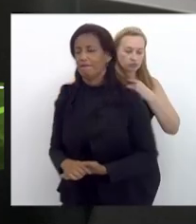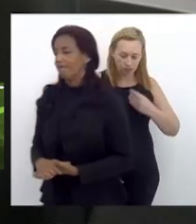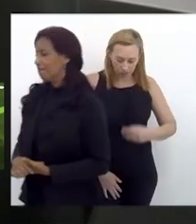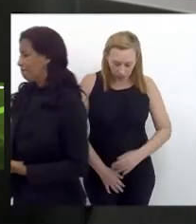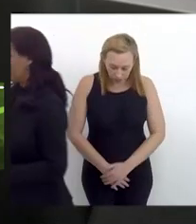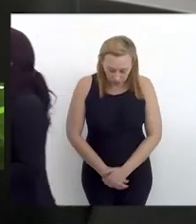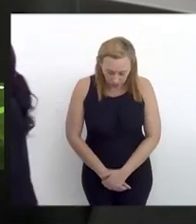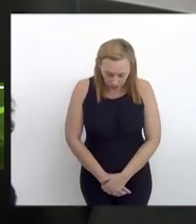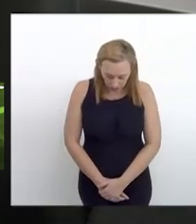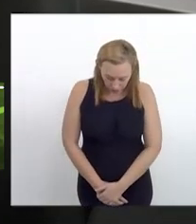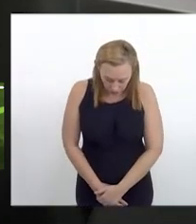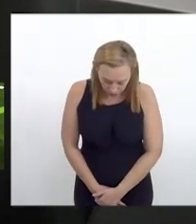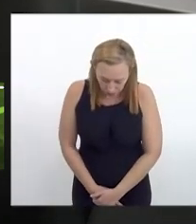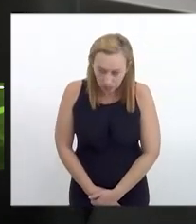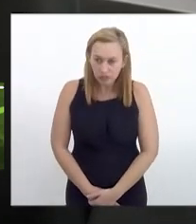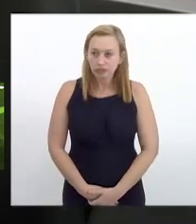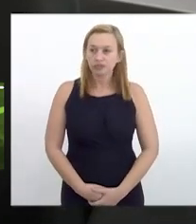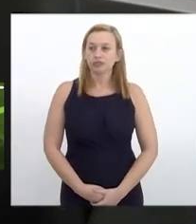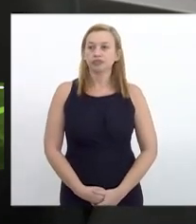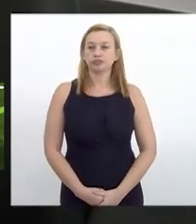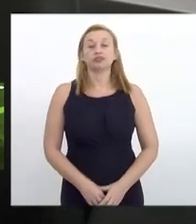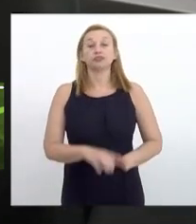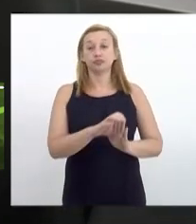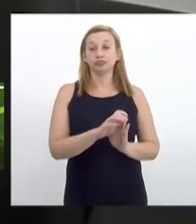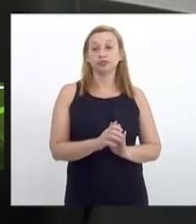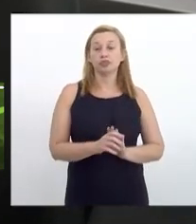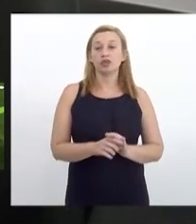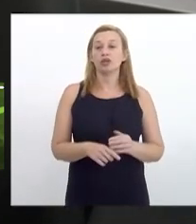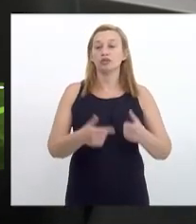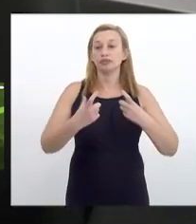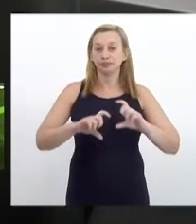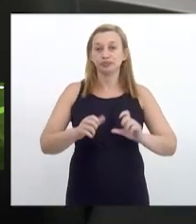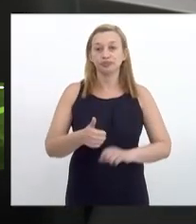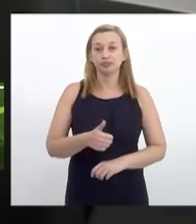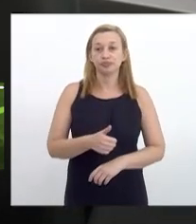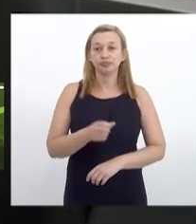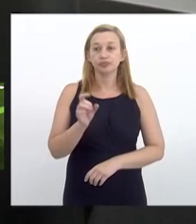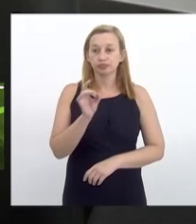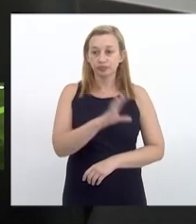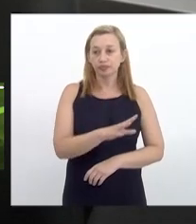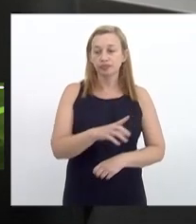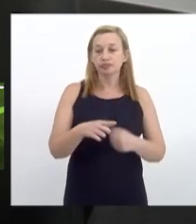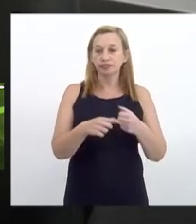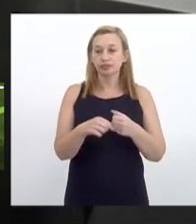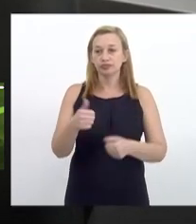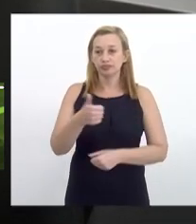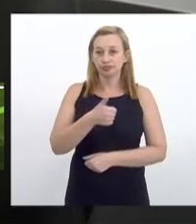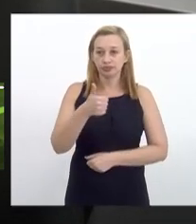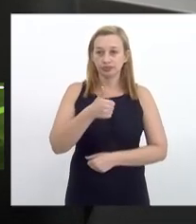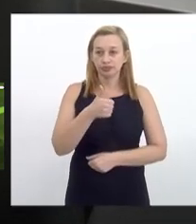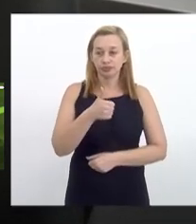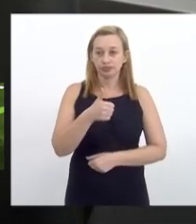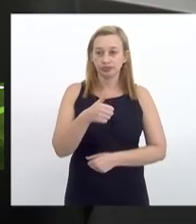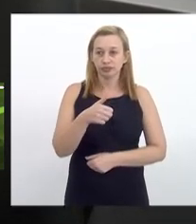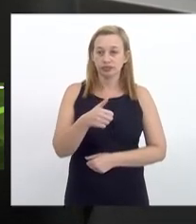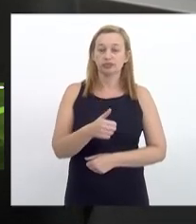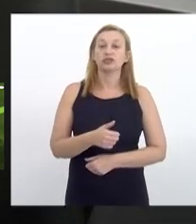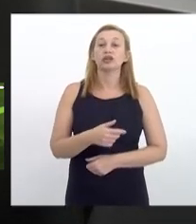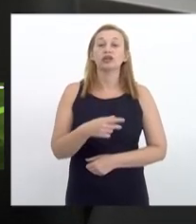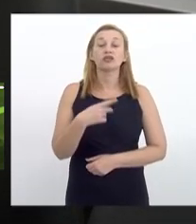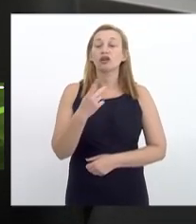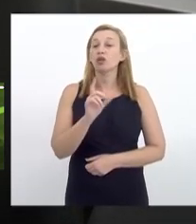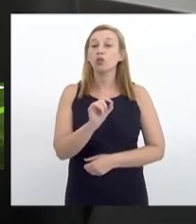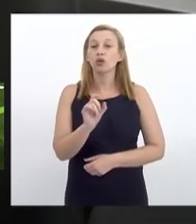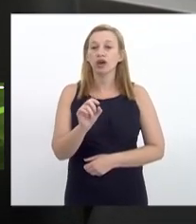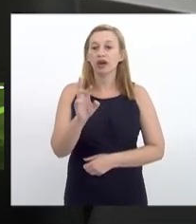parágrafo único Do artigo 1º O parágrafo único Do artigo 1º Ele fala em remuneração Se a